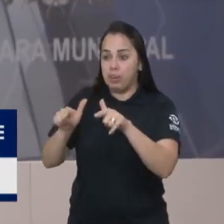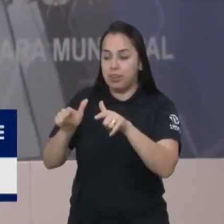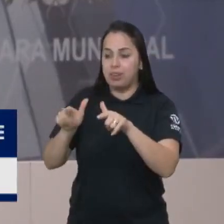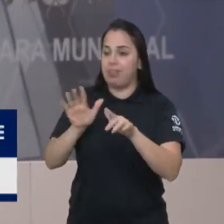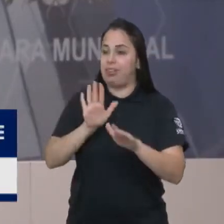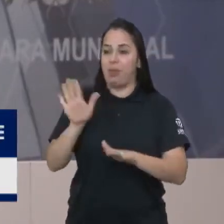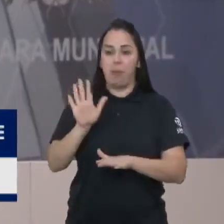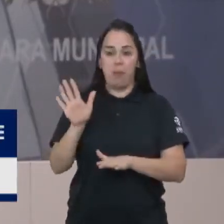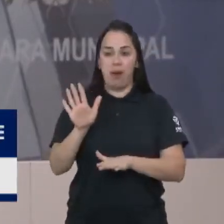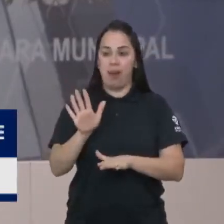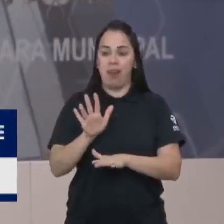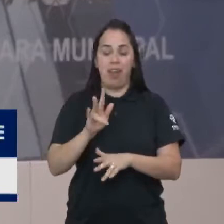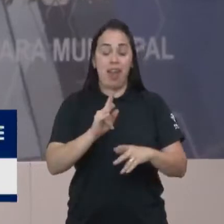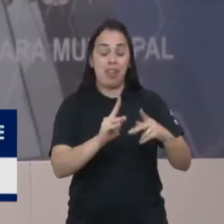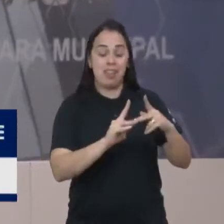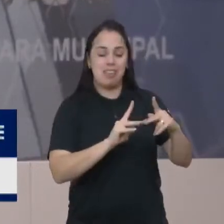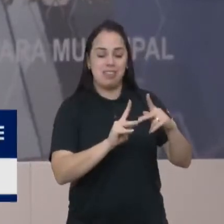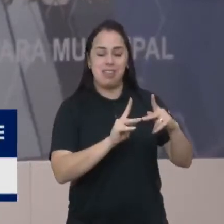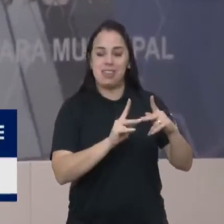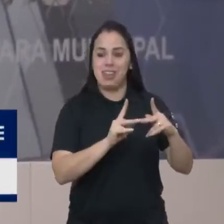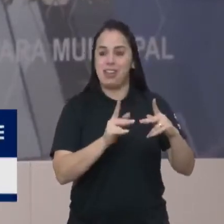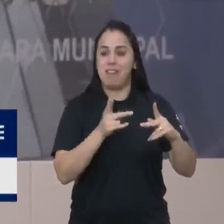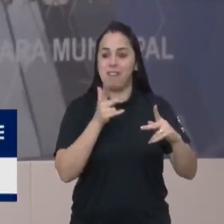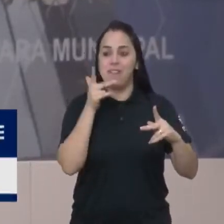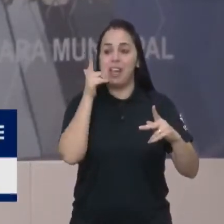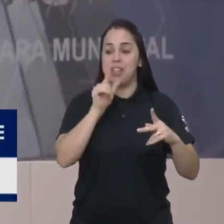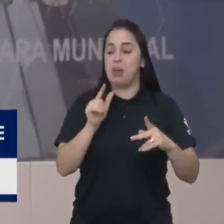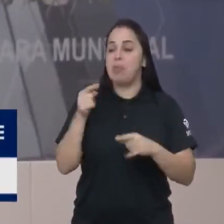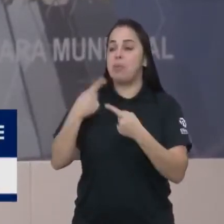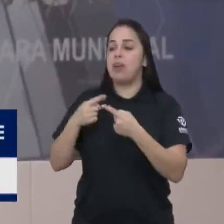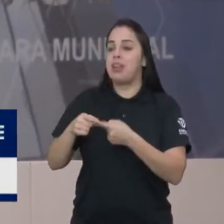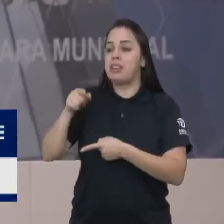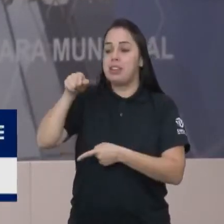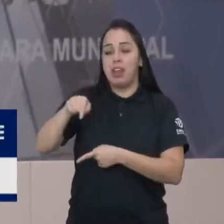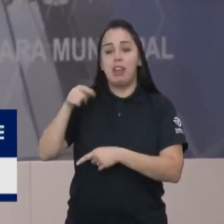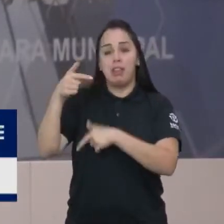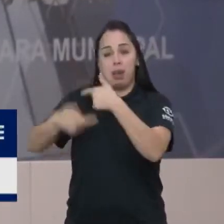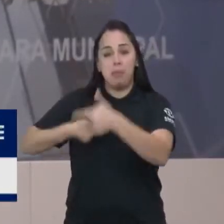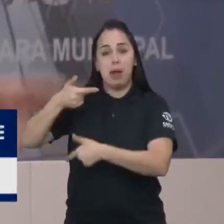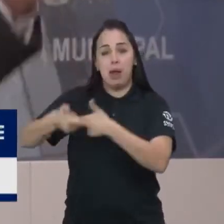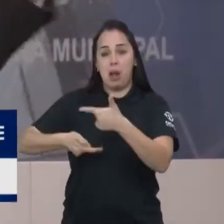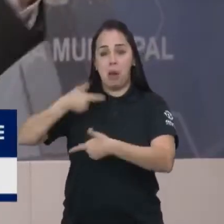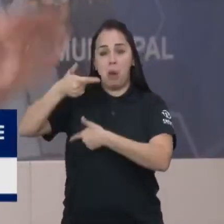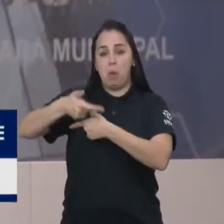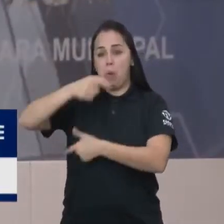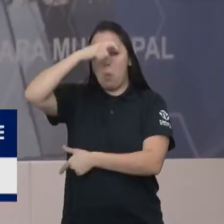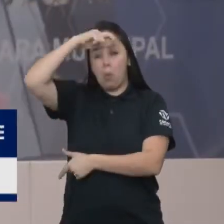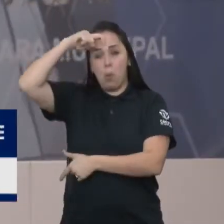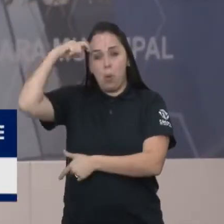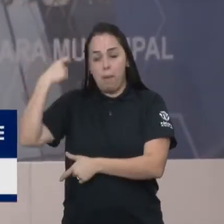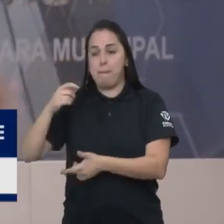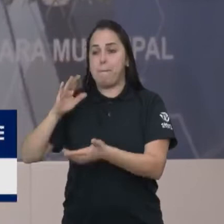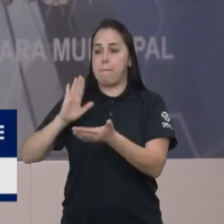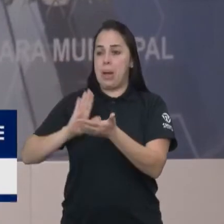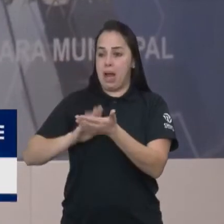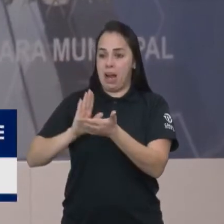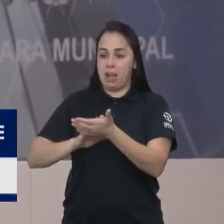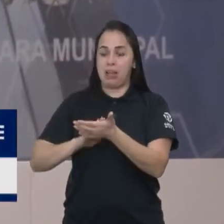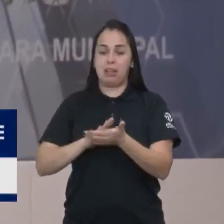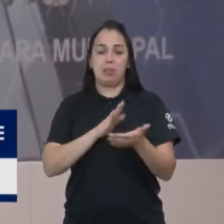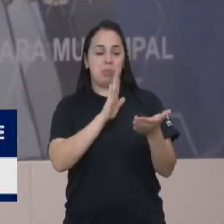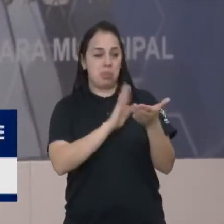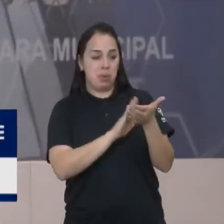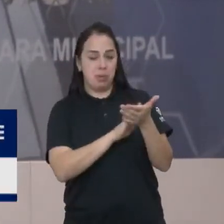outorgando merecidamente o título a quem muito fez pela cidade. Parabéns, Marcão. Parabéns, doutor